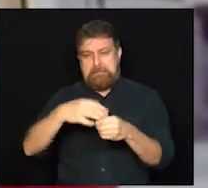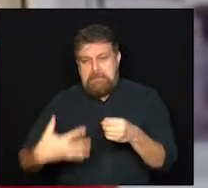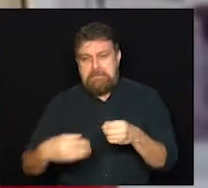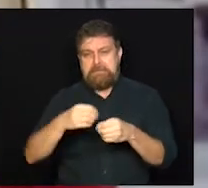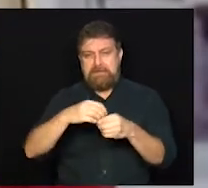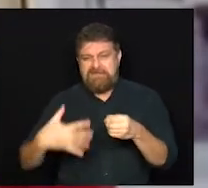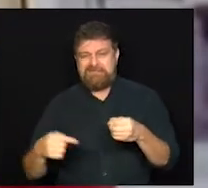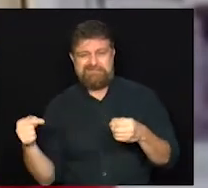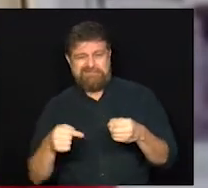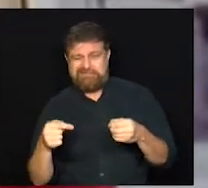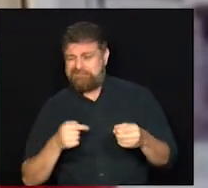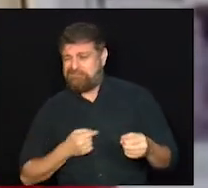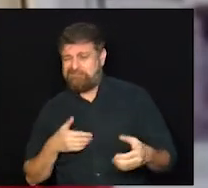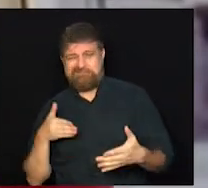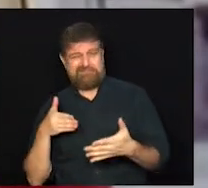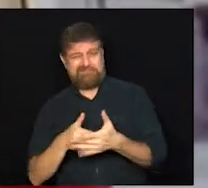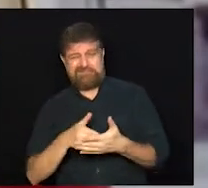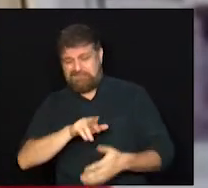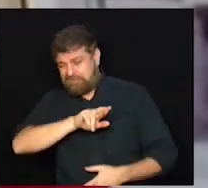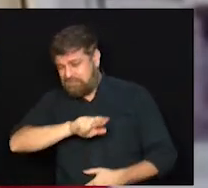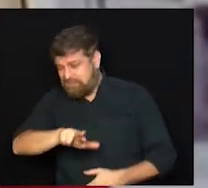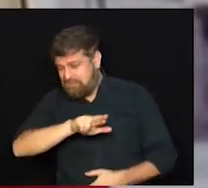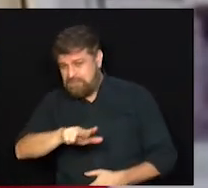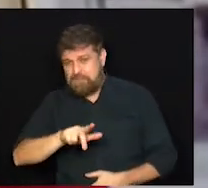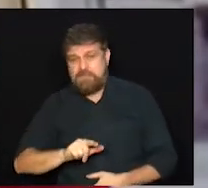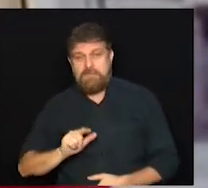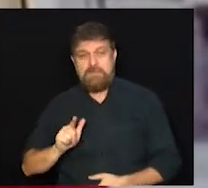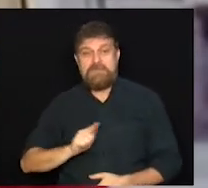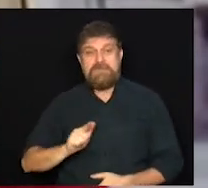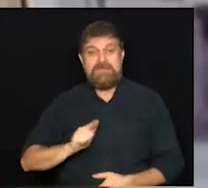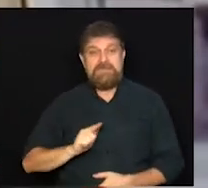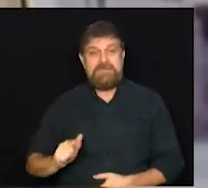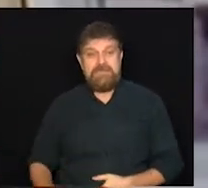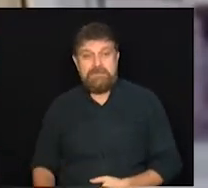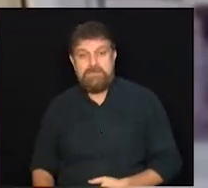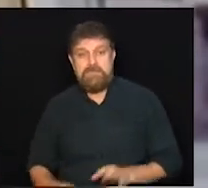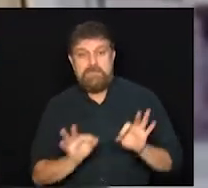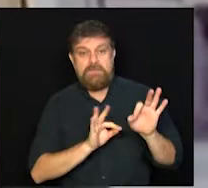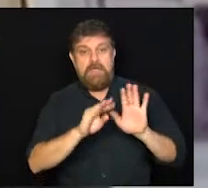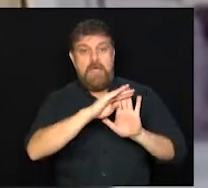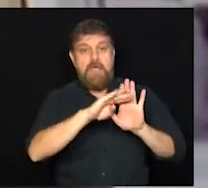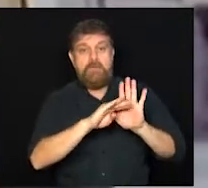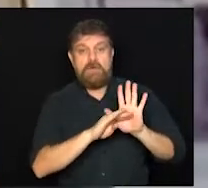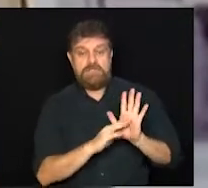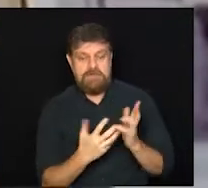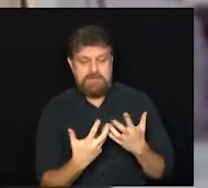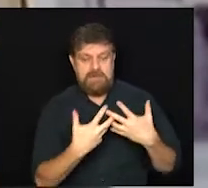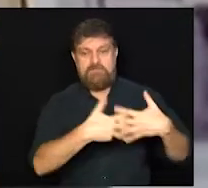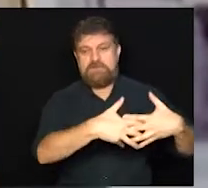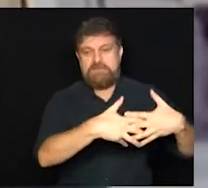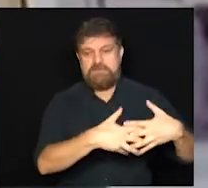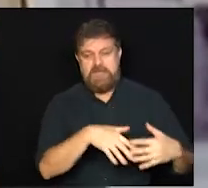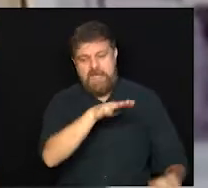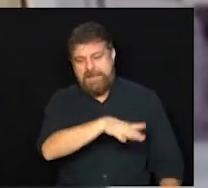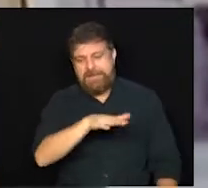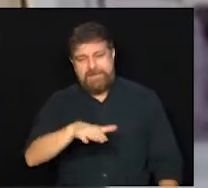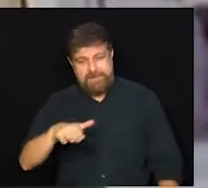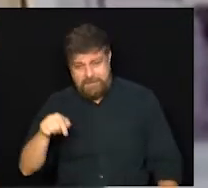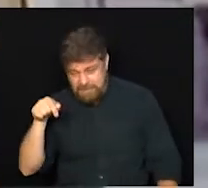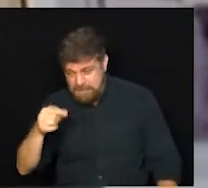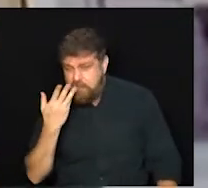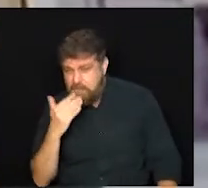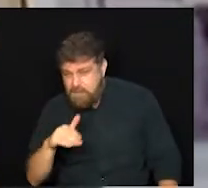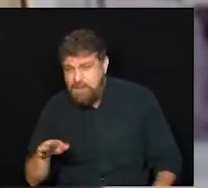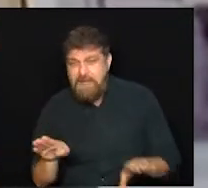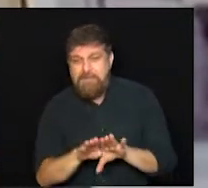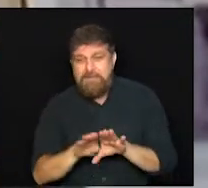sabidamente não faz a diferença. Faz diferença envolvimento em projetos de aplicação. Isso vale para criança pequena, mas vale muito mais para criança